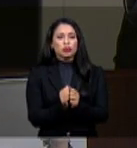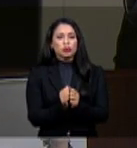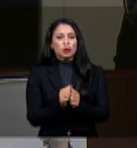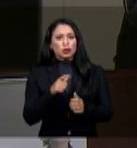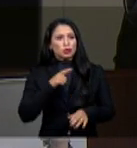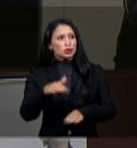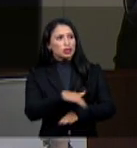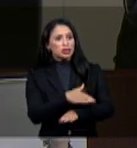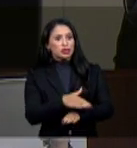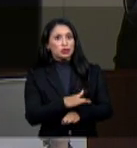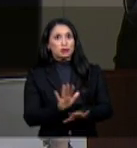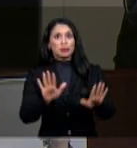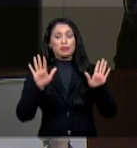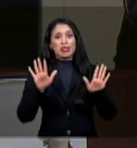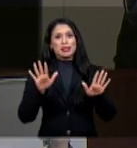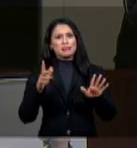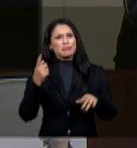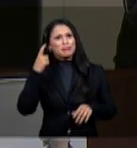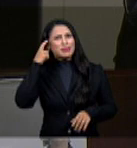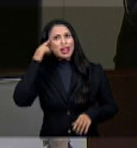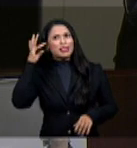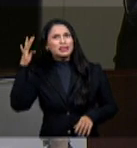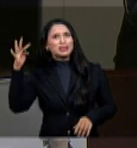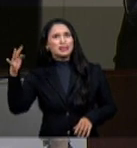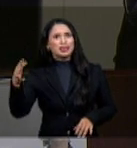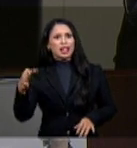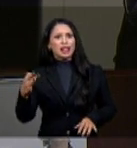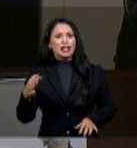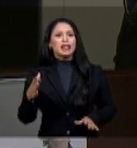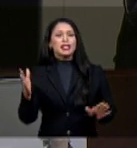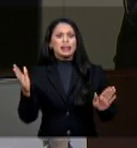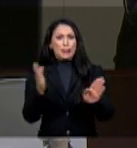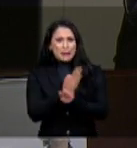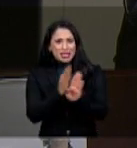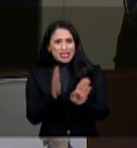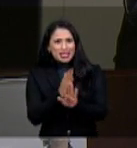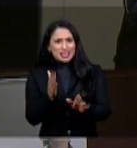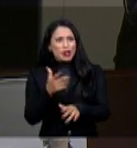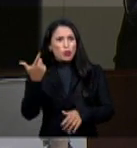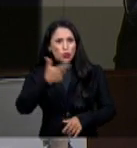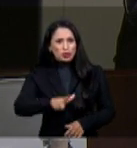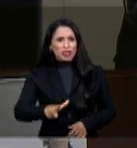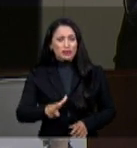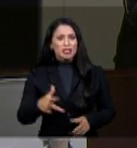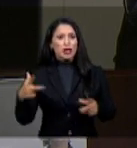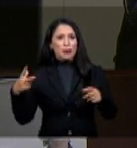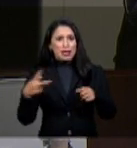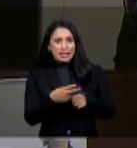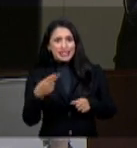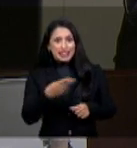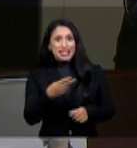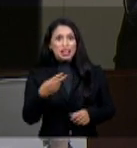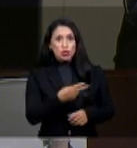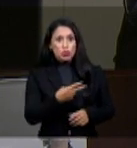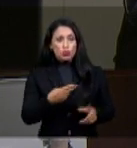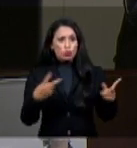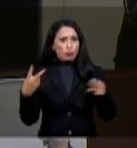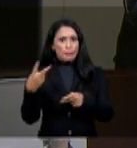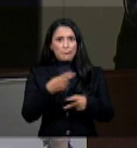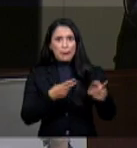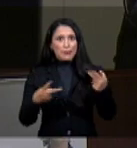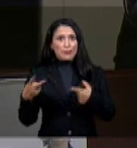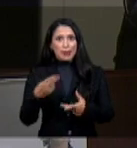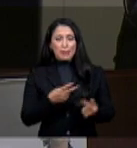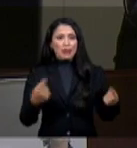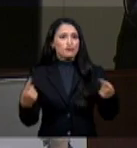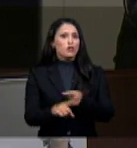que a perseguição estaria de novo nos nossos calcanhares. E está. Temos experimentado censura ilegal e cínica de várias